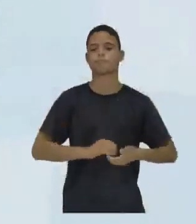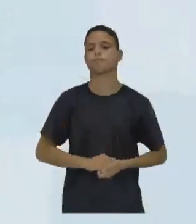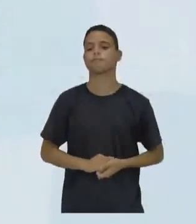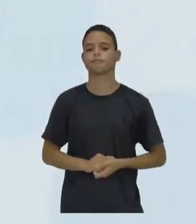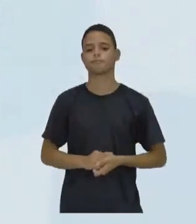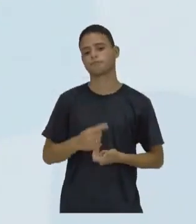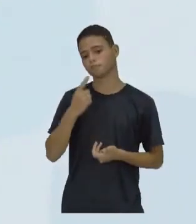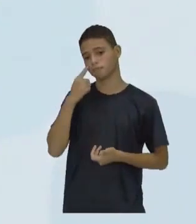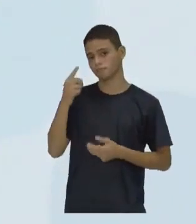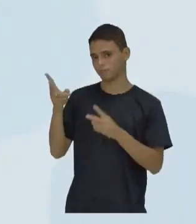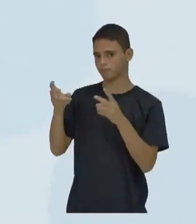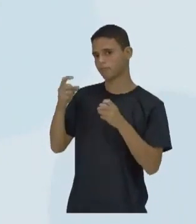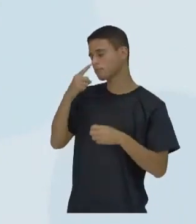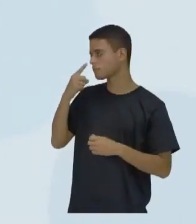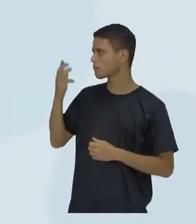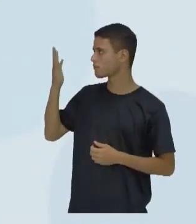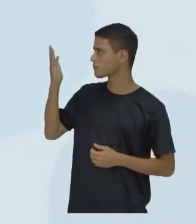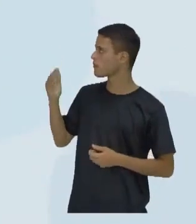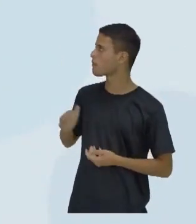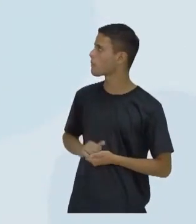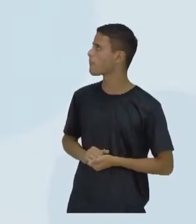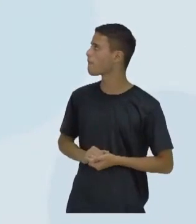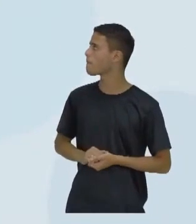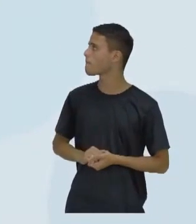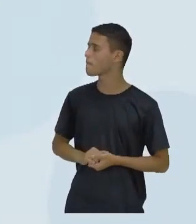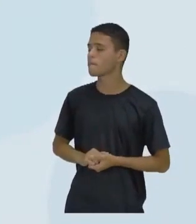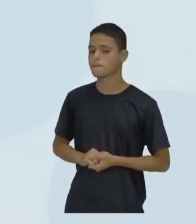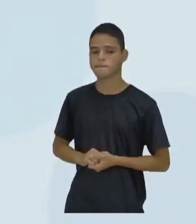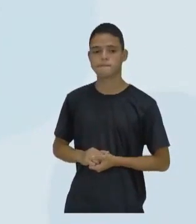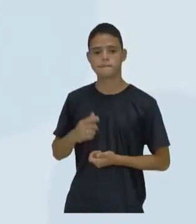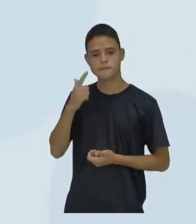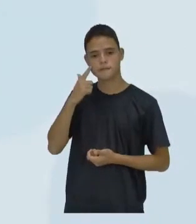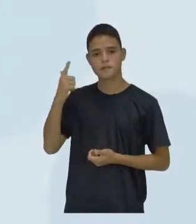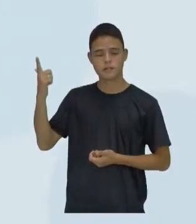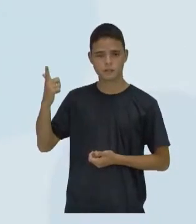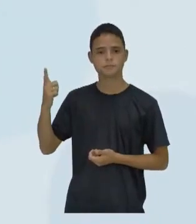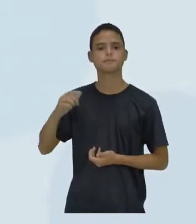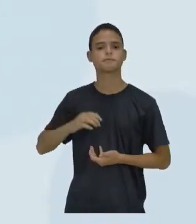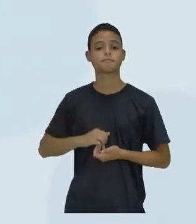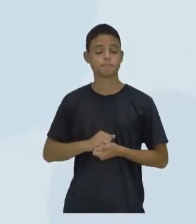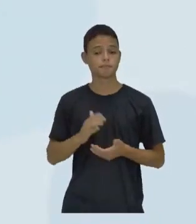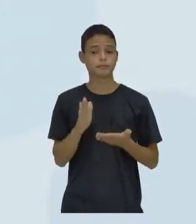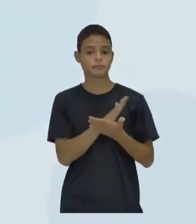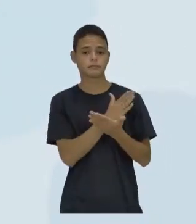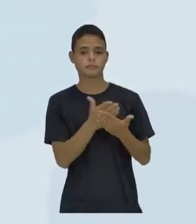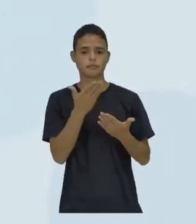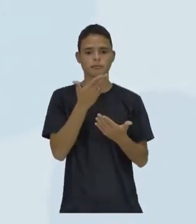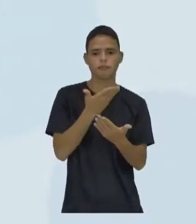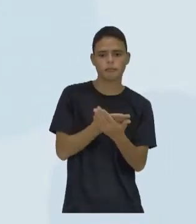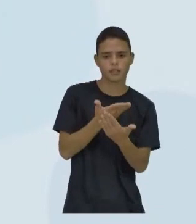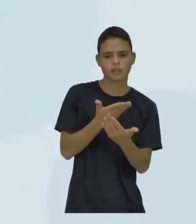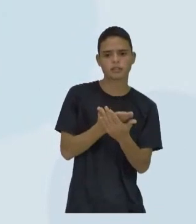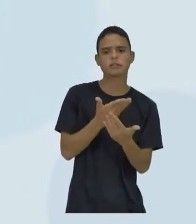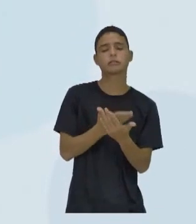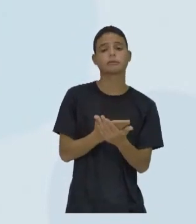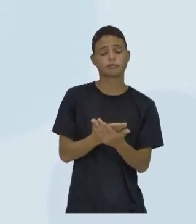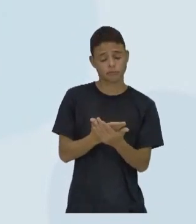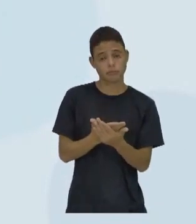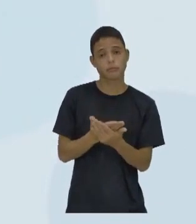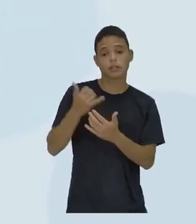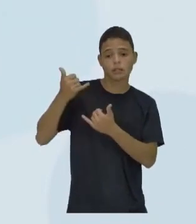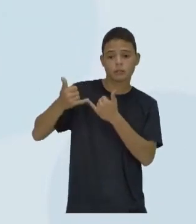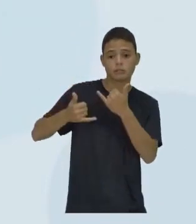continuar pensando juntos. Há pencas de estudos mostrando como a brincadeira dessas em que